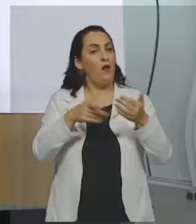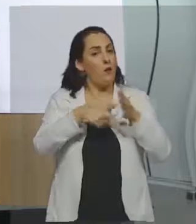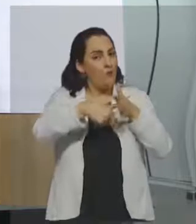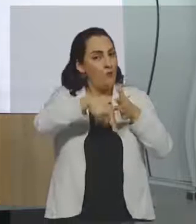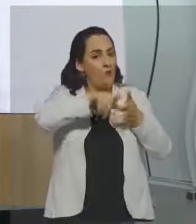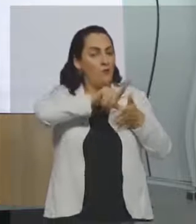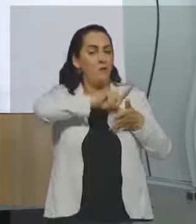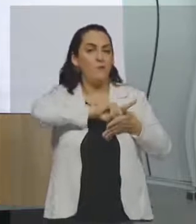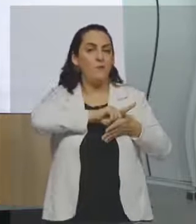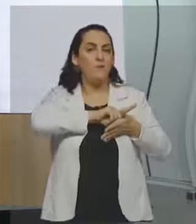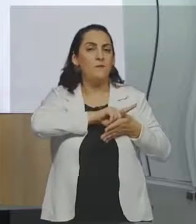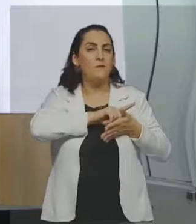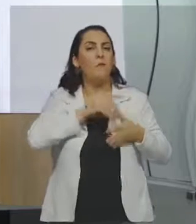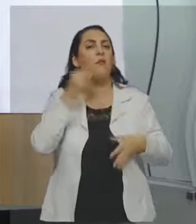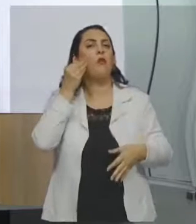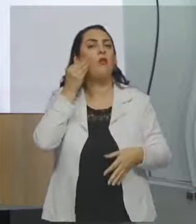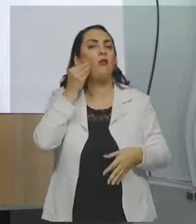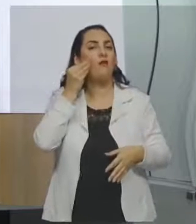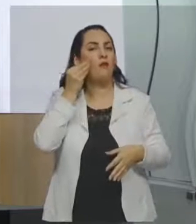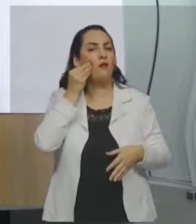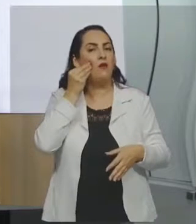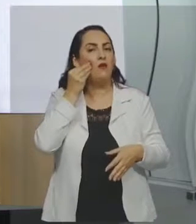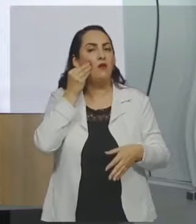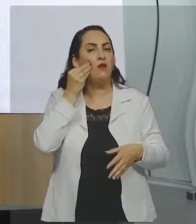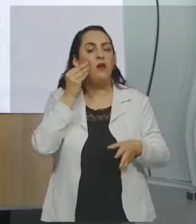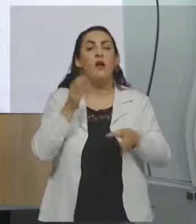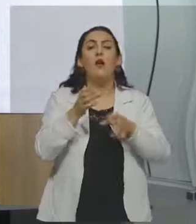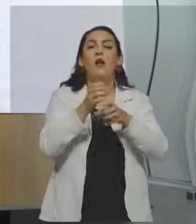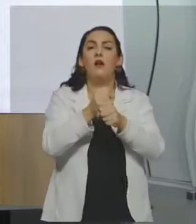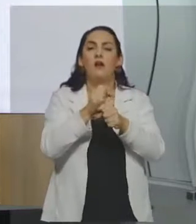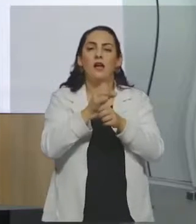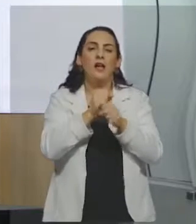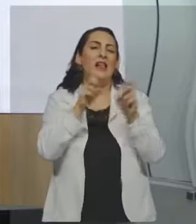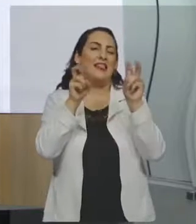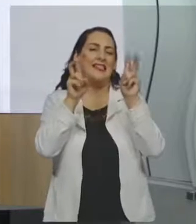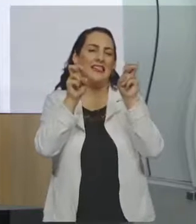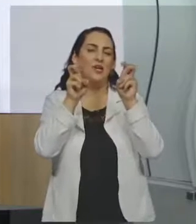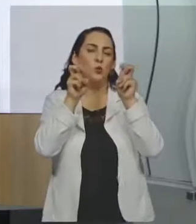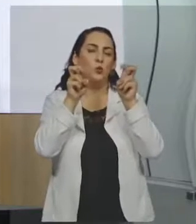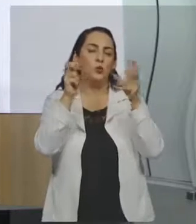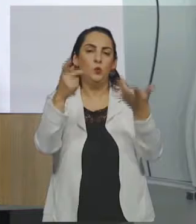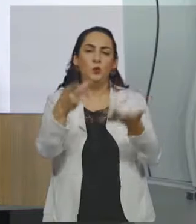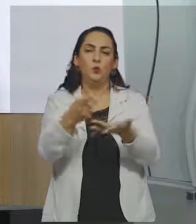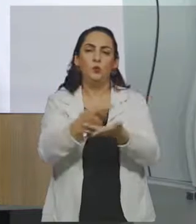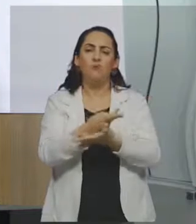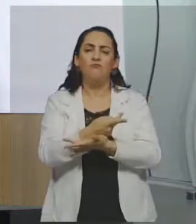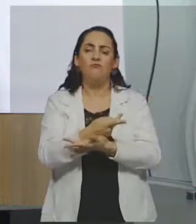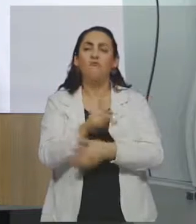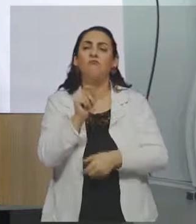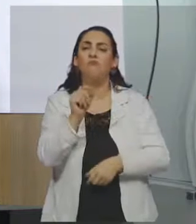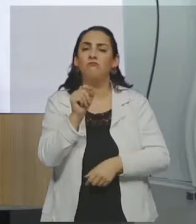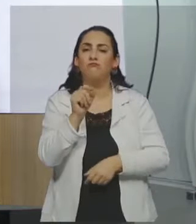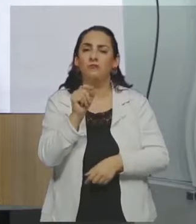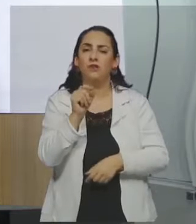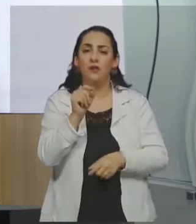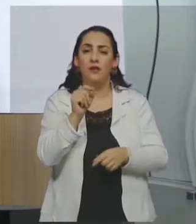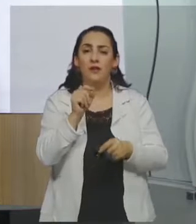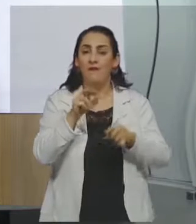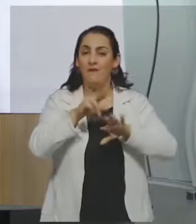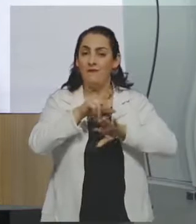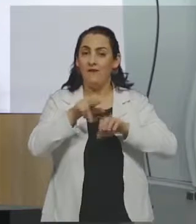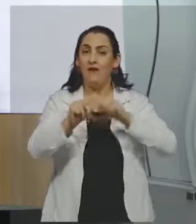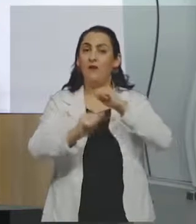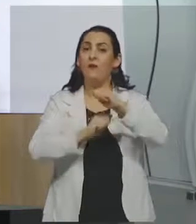anteriormente, antes dele fazer o experimento, o cálculo teórico que foi feito indicava que essas partículas